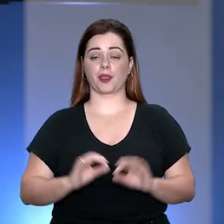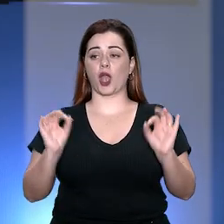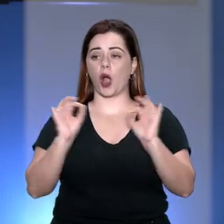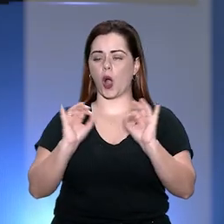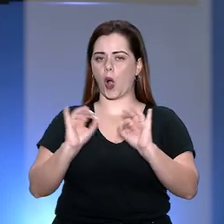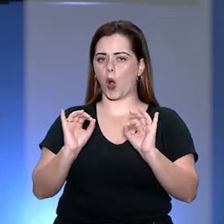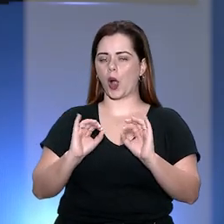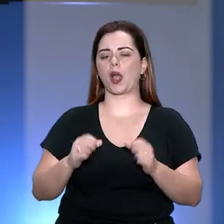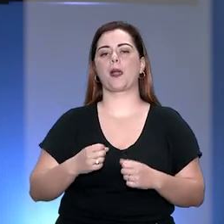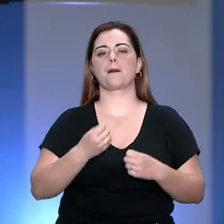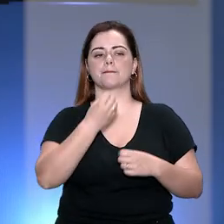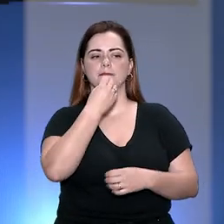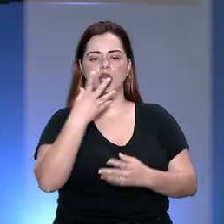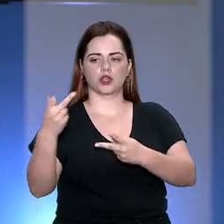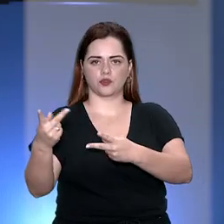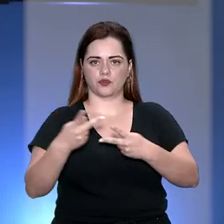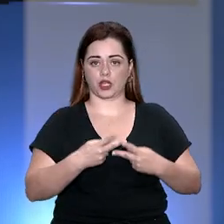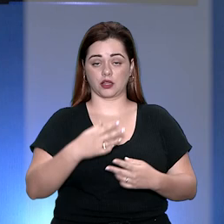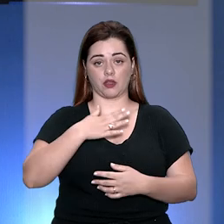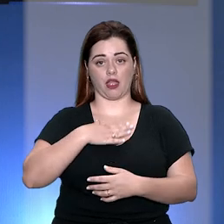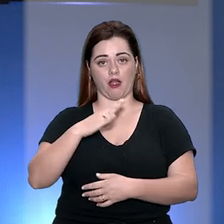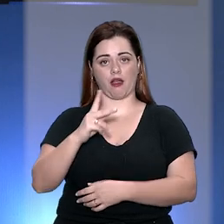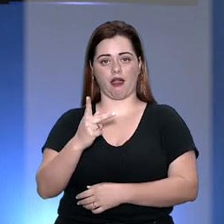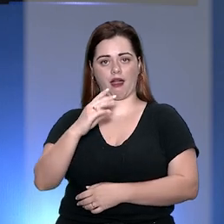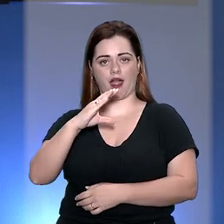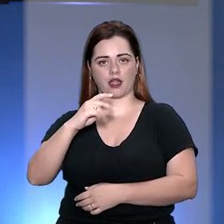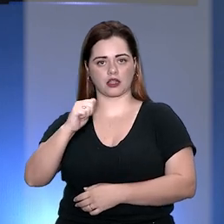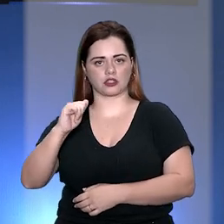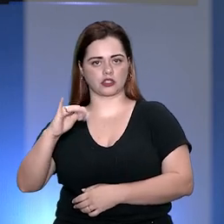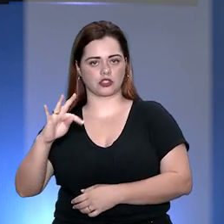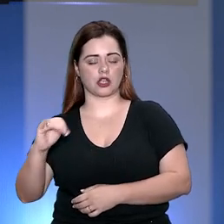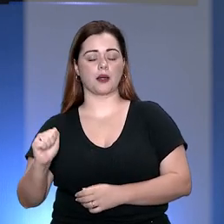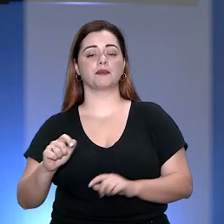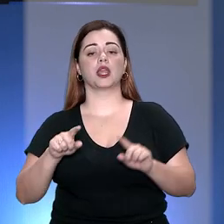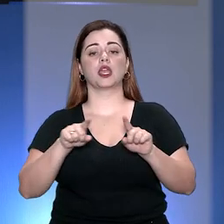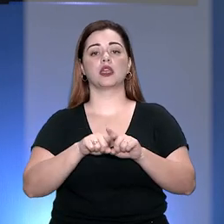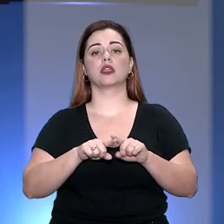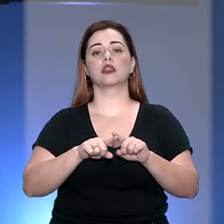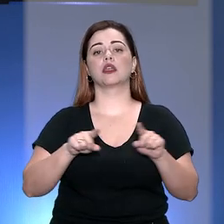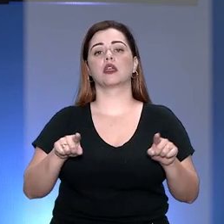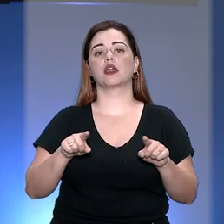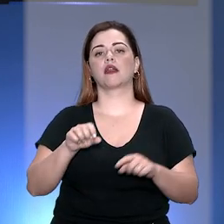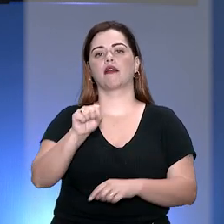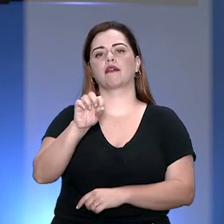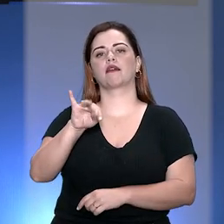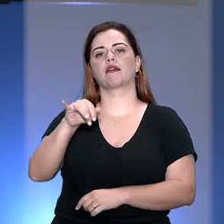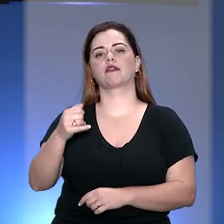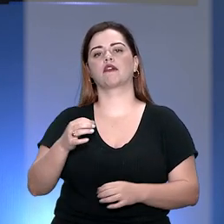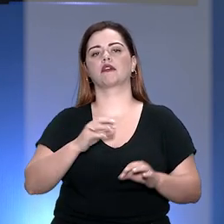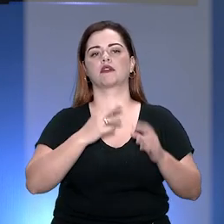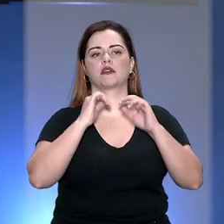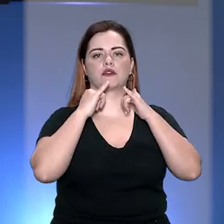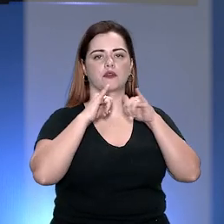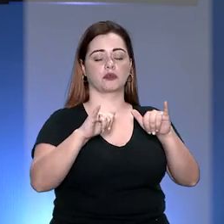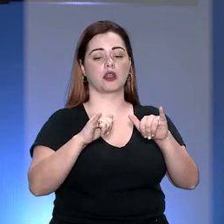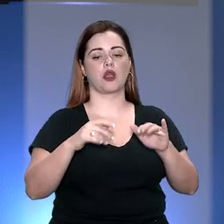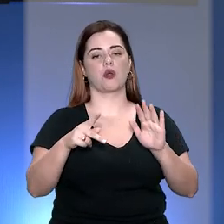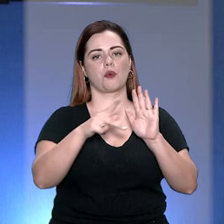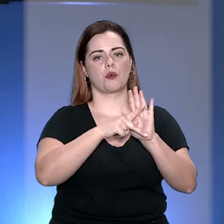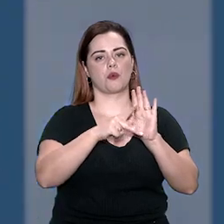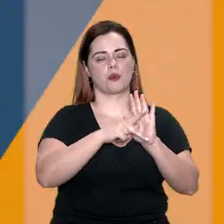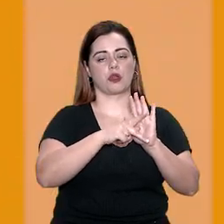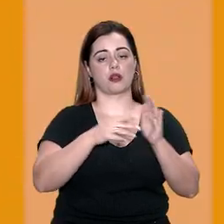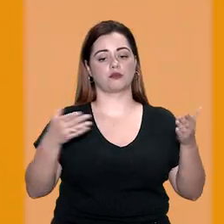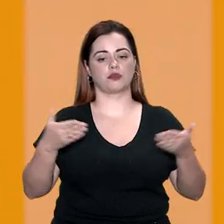Olá, seja muito bem-vindo. Eu sou Kátia Gomes e o STJ Notícias está no ar. No programa de hoje